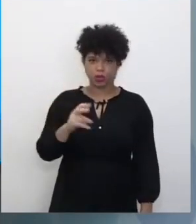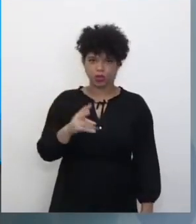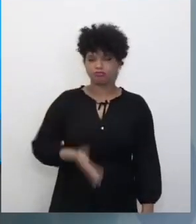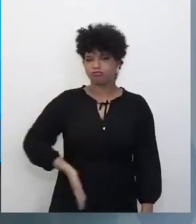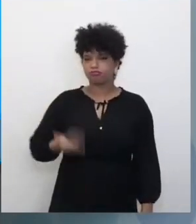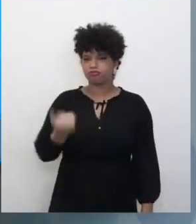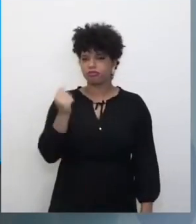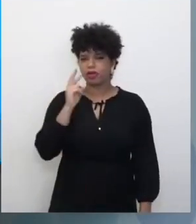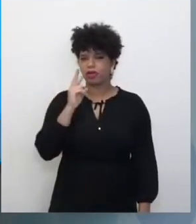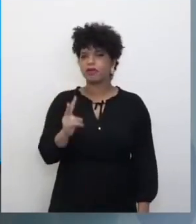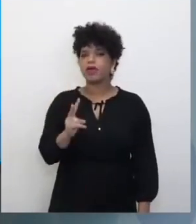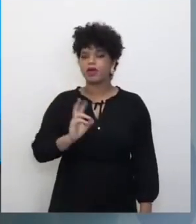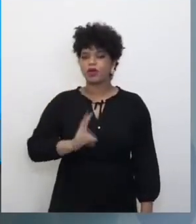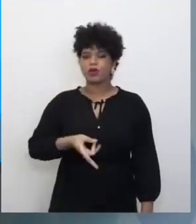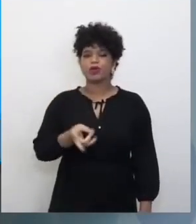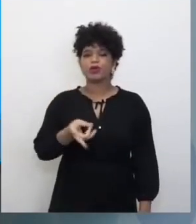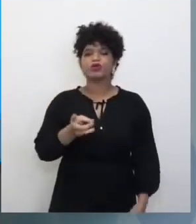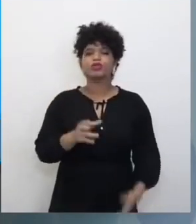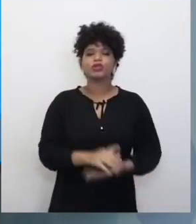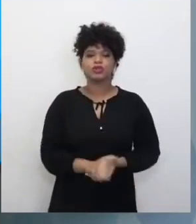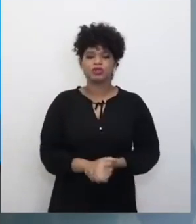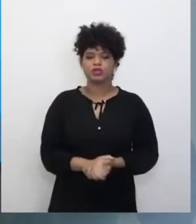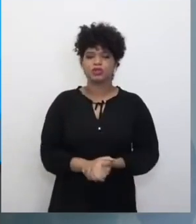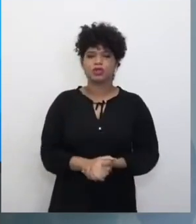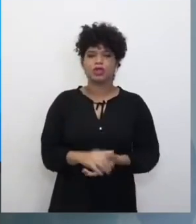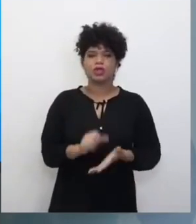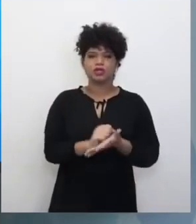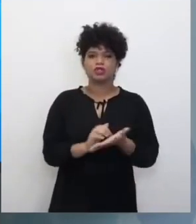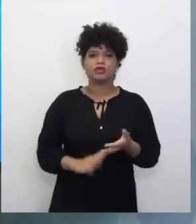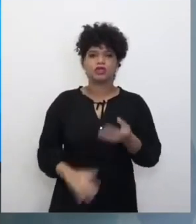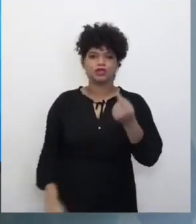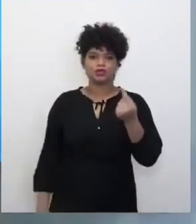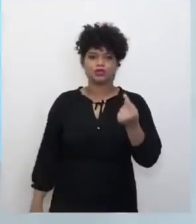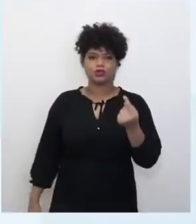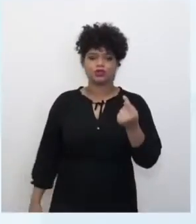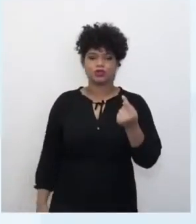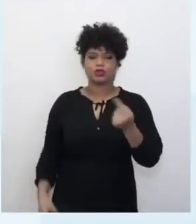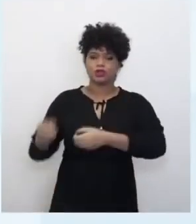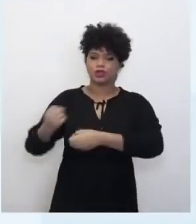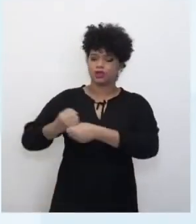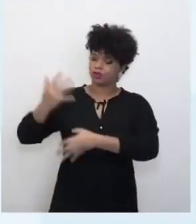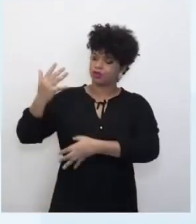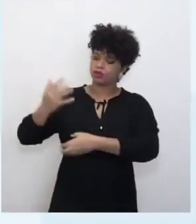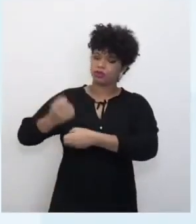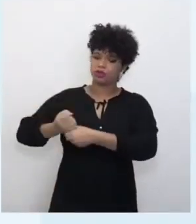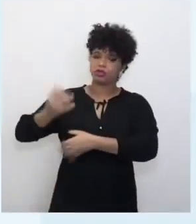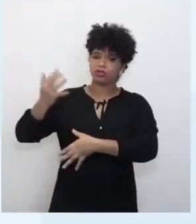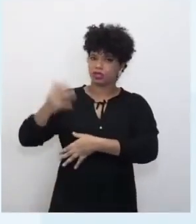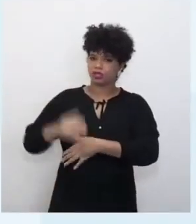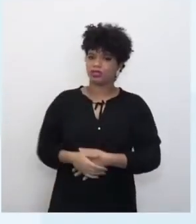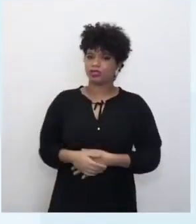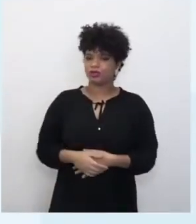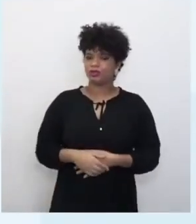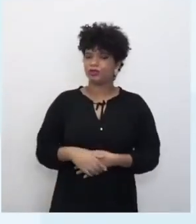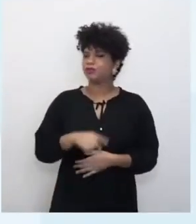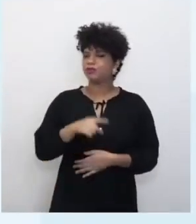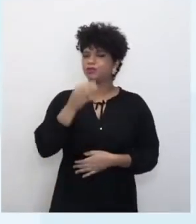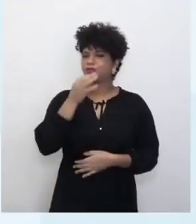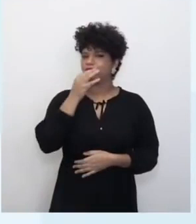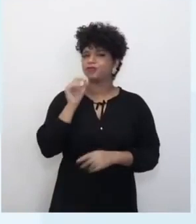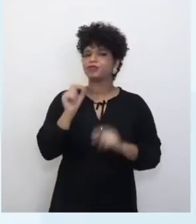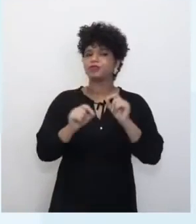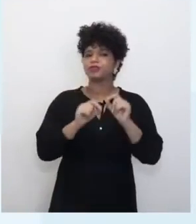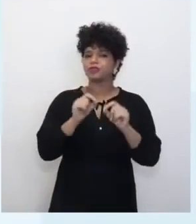lá, então, continuar. Vamos ver na atividade 1 agora, o chat, como é que vocês conseguem me ajudar nisso daqui, ó. Vocês